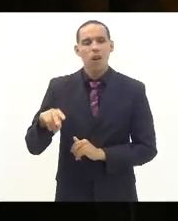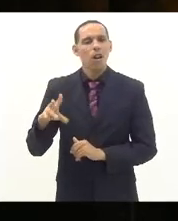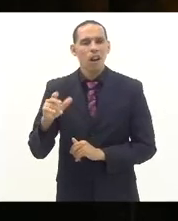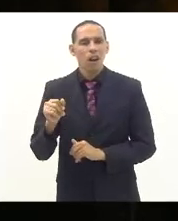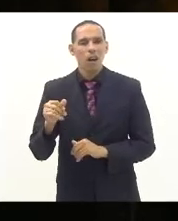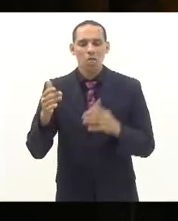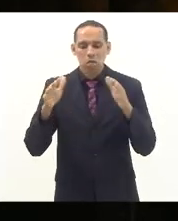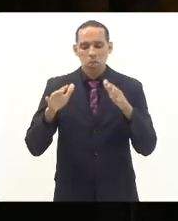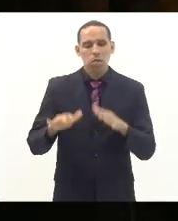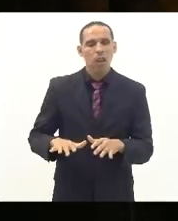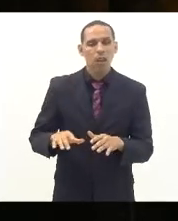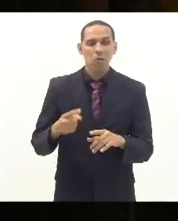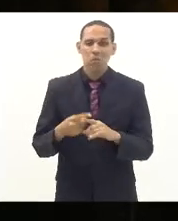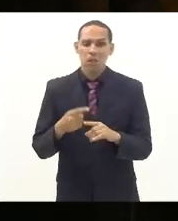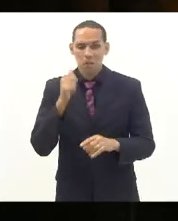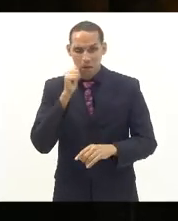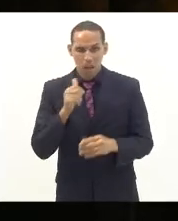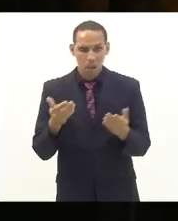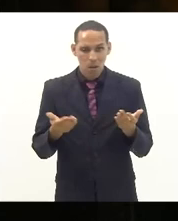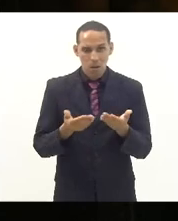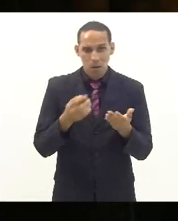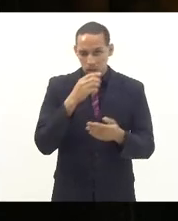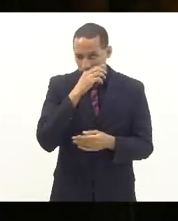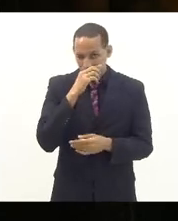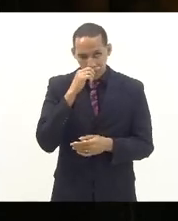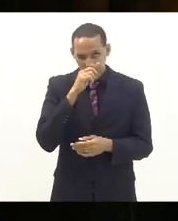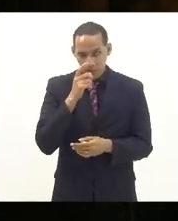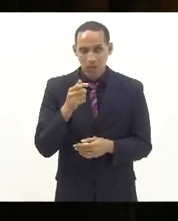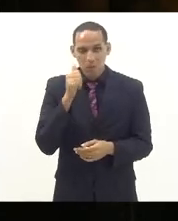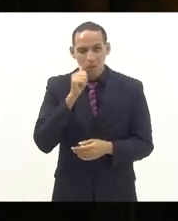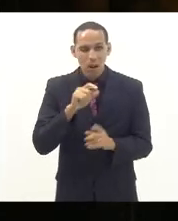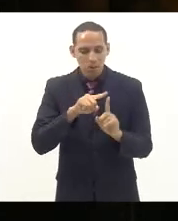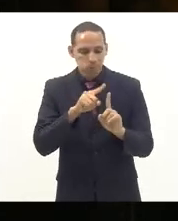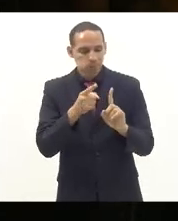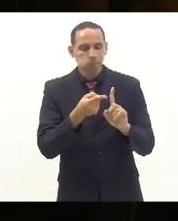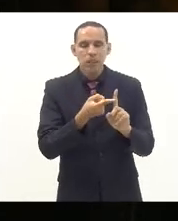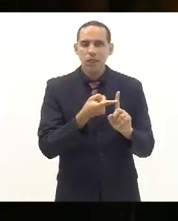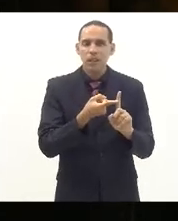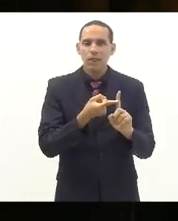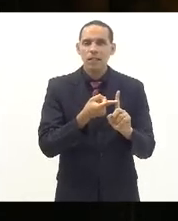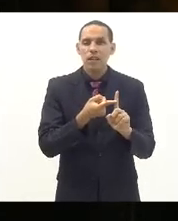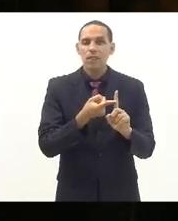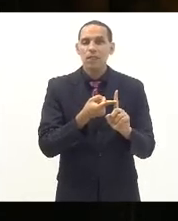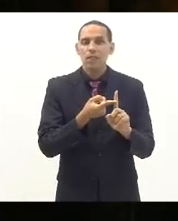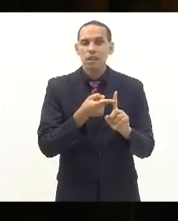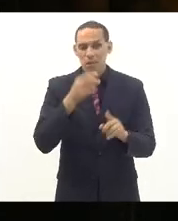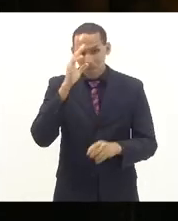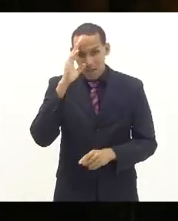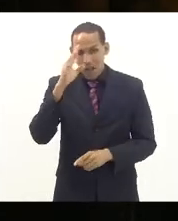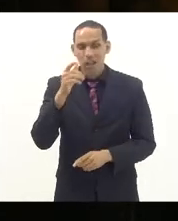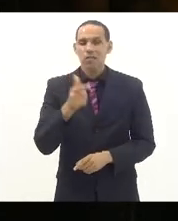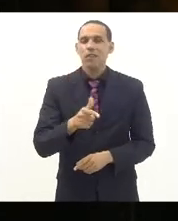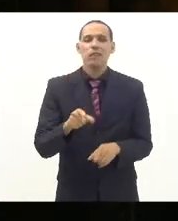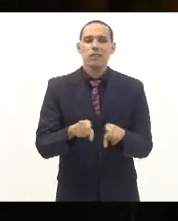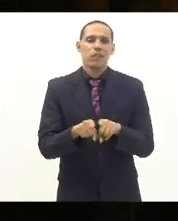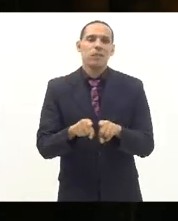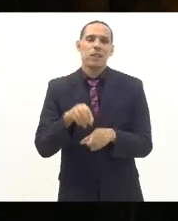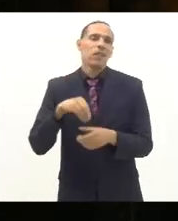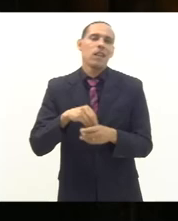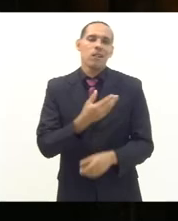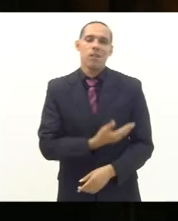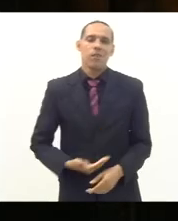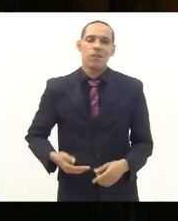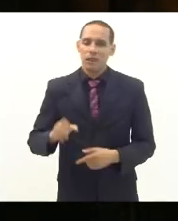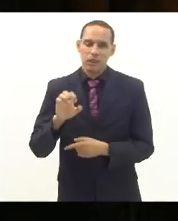é porque essas mulheres hoje mulheres gestantes não tem a priorização também no governo